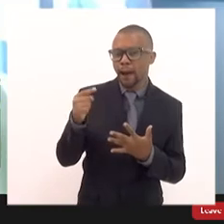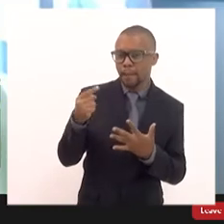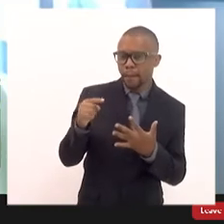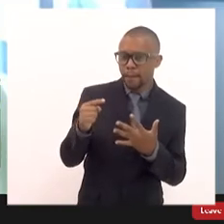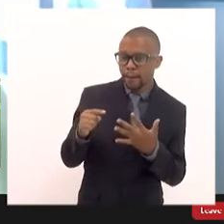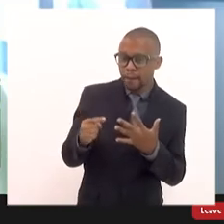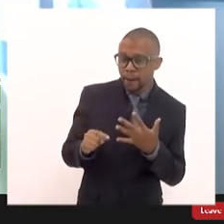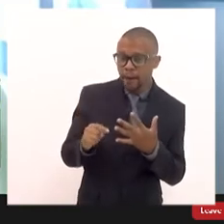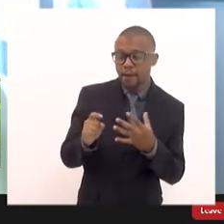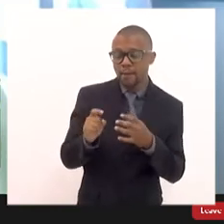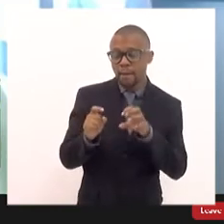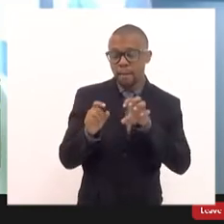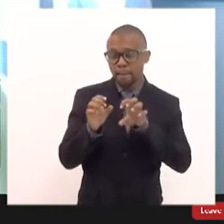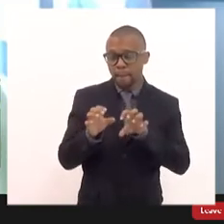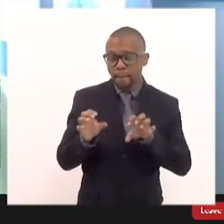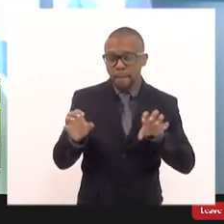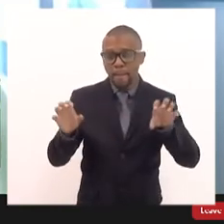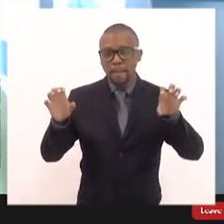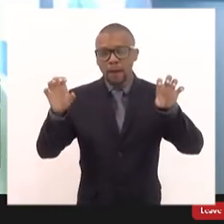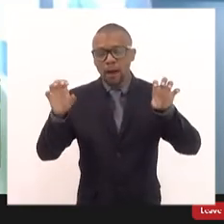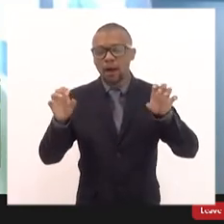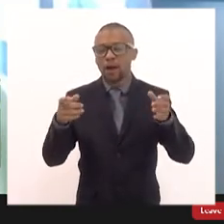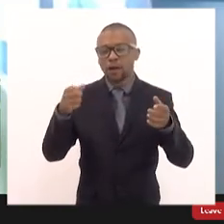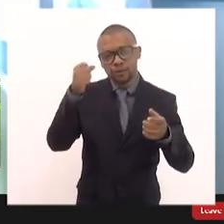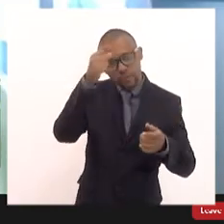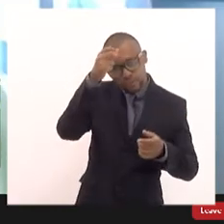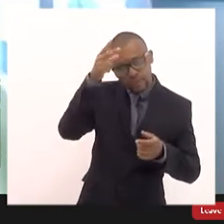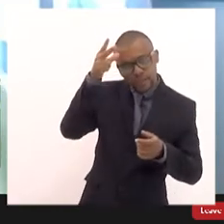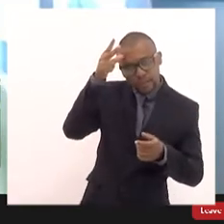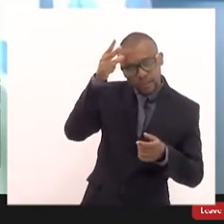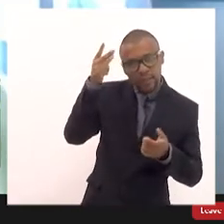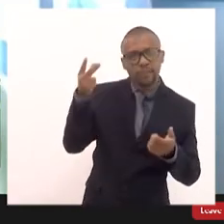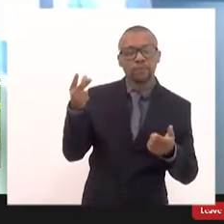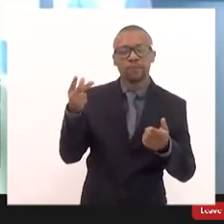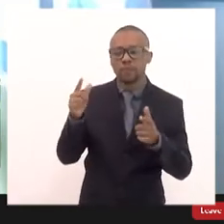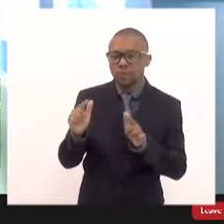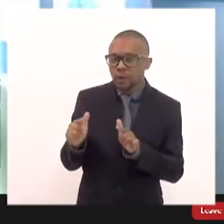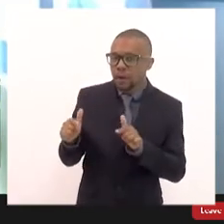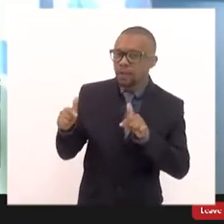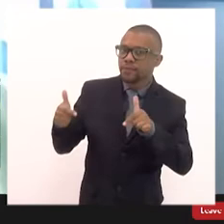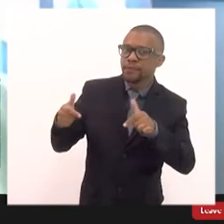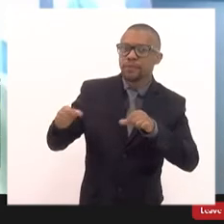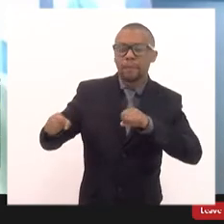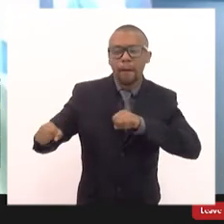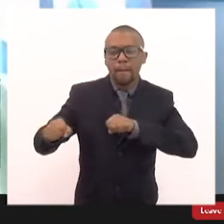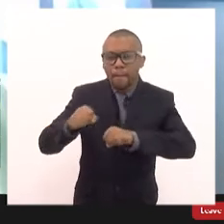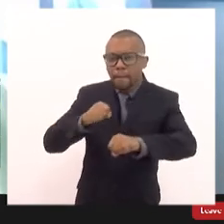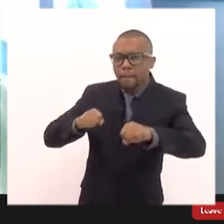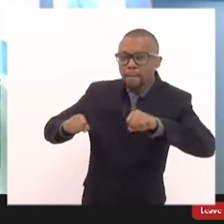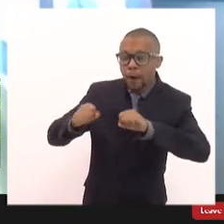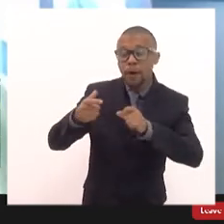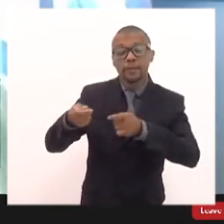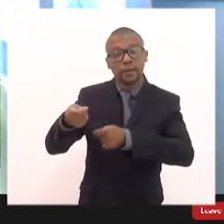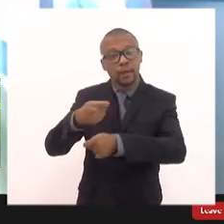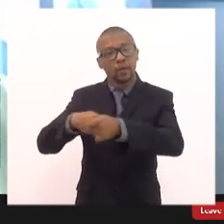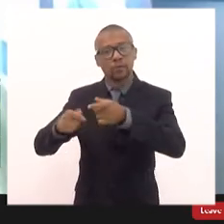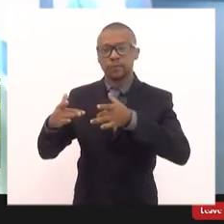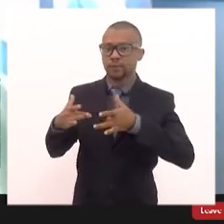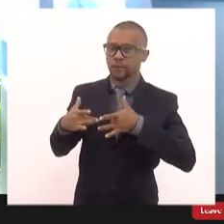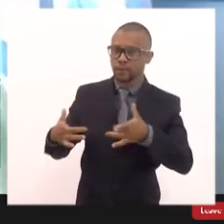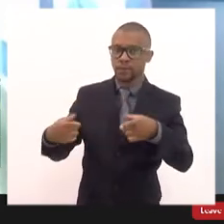regionais, municipais, ativistas da economia solidária. Também saúdo a